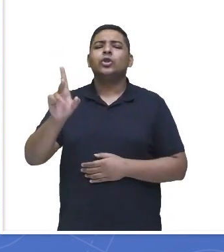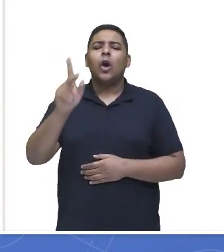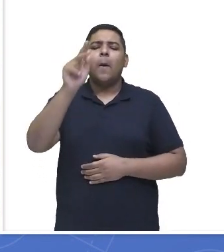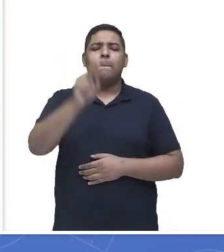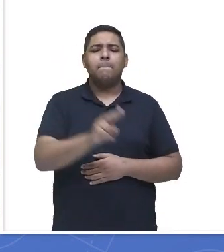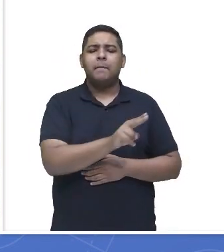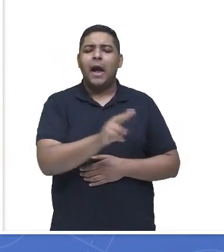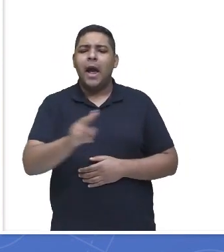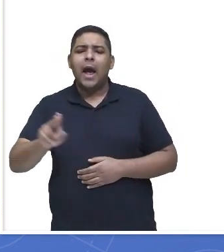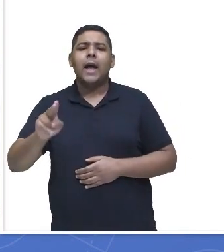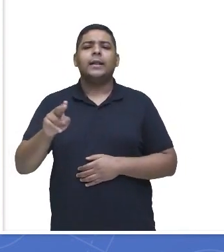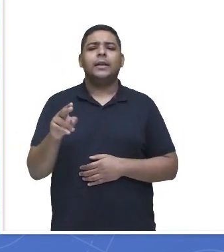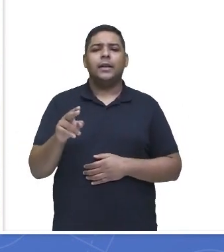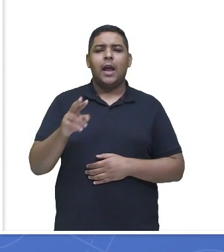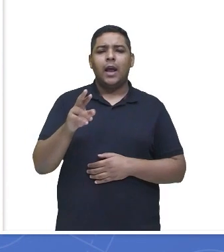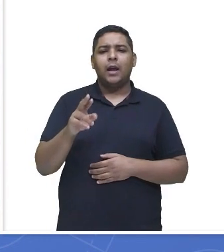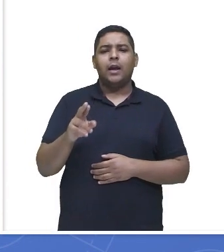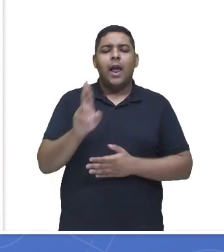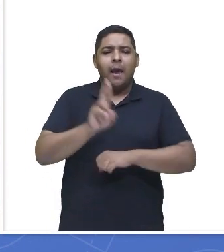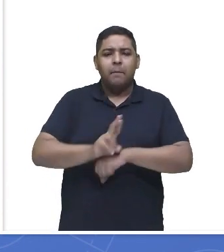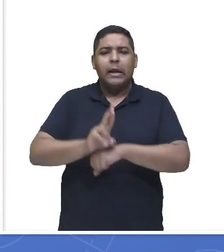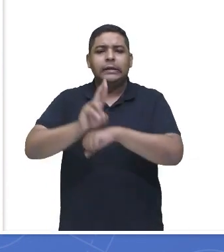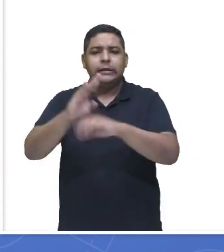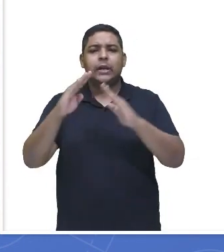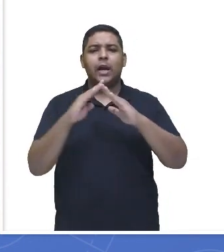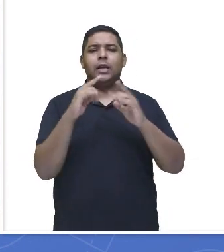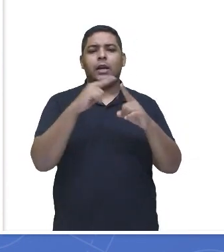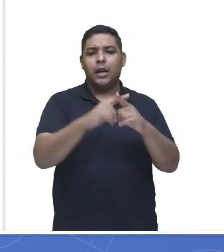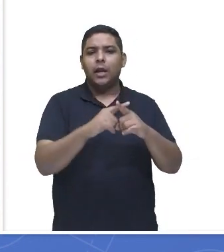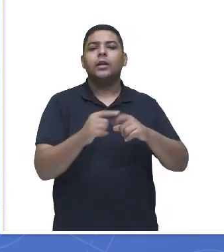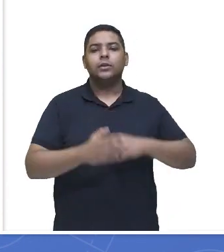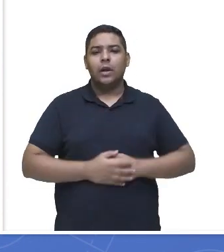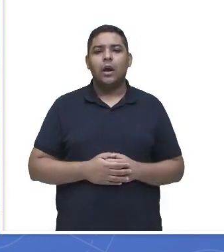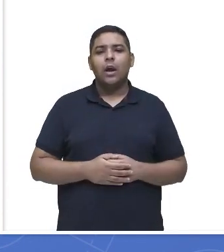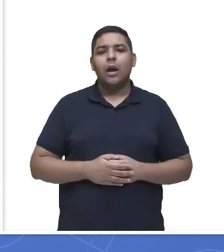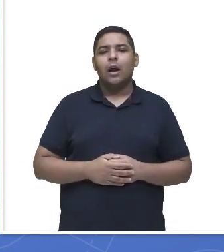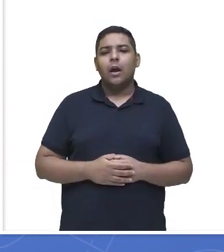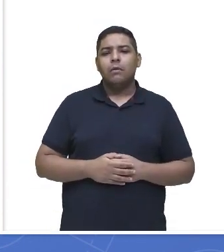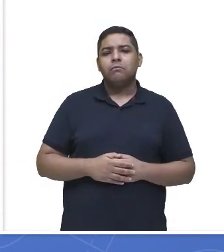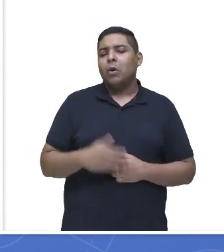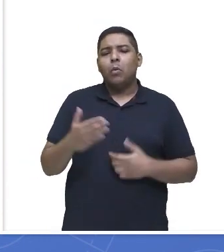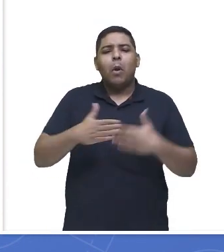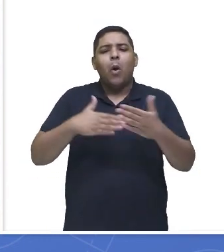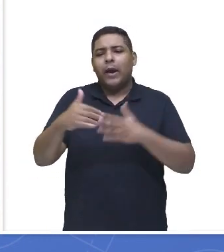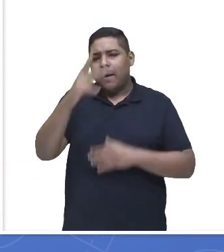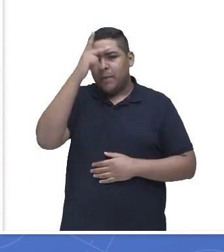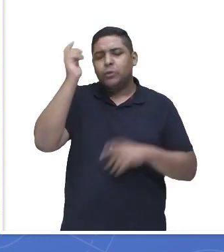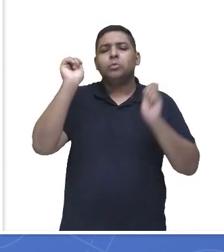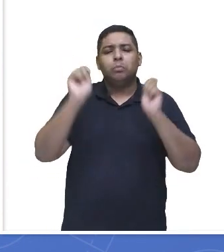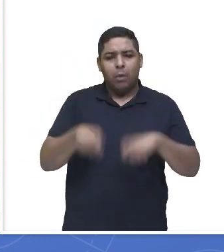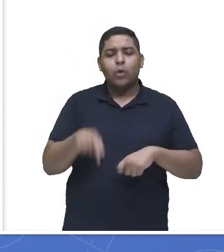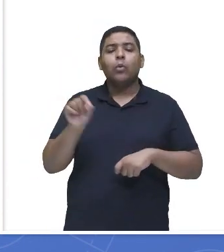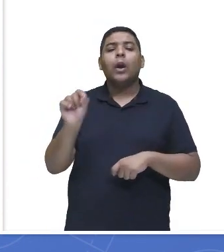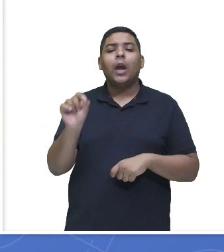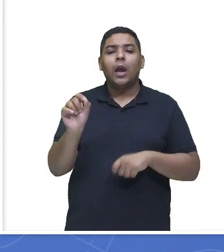Bíblia passou a ser entendida por pessoas comuns, como eu, como você, como tantos outros aí,